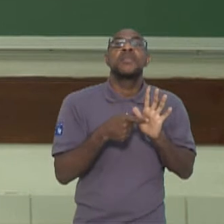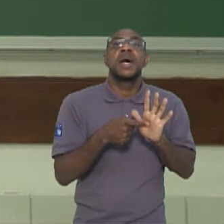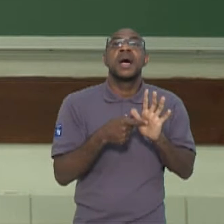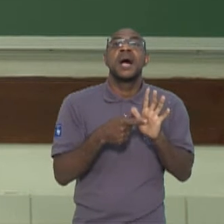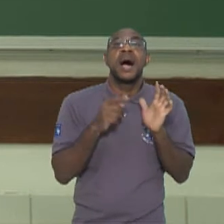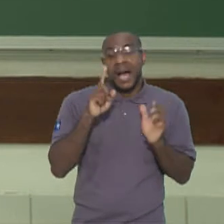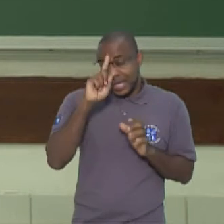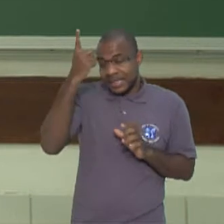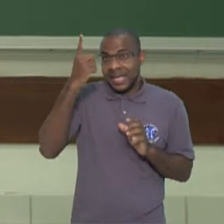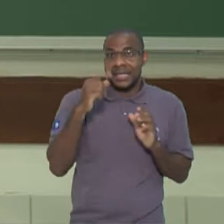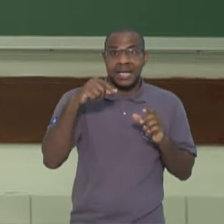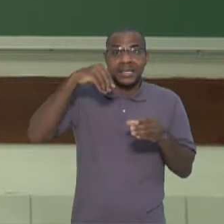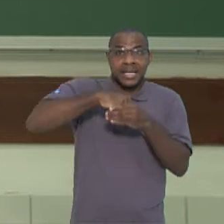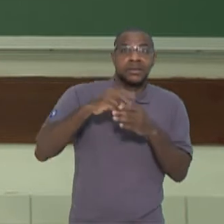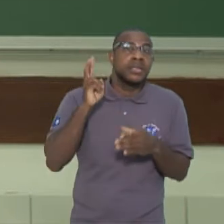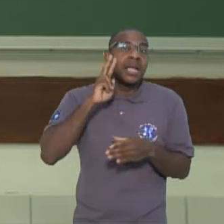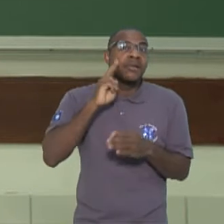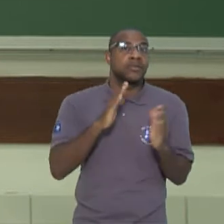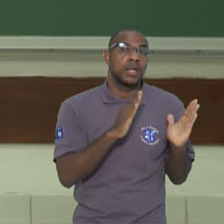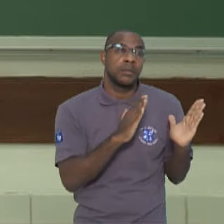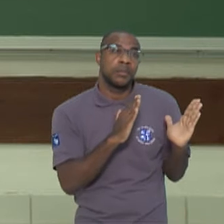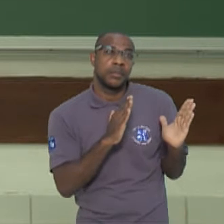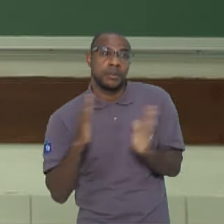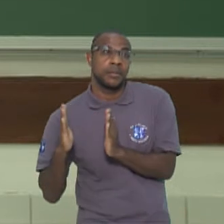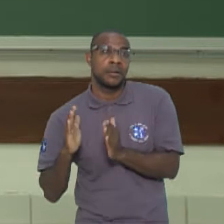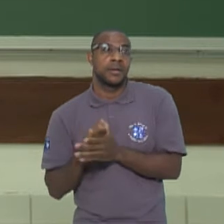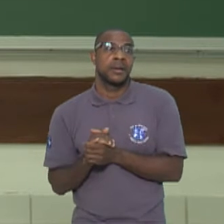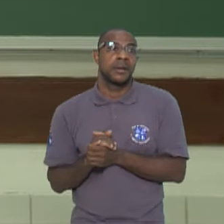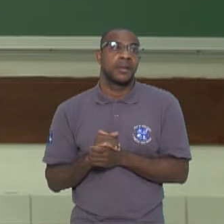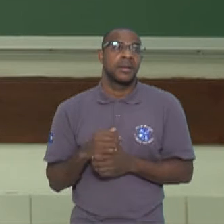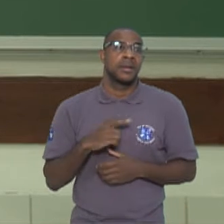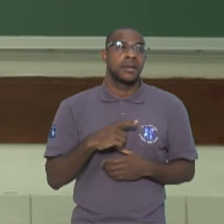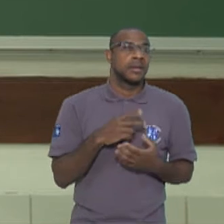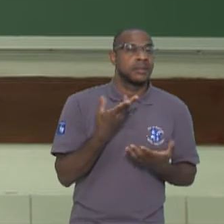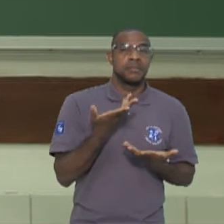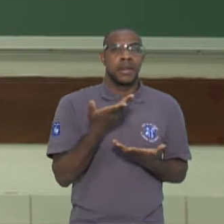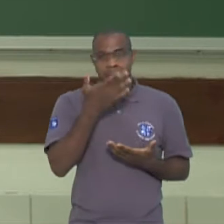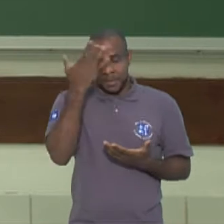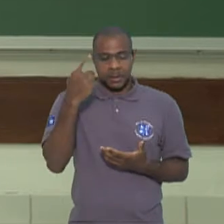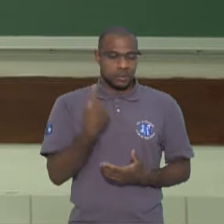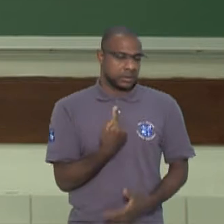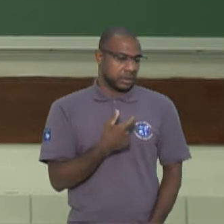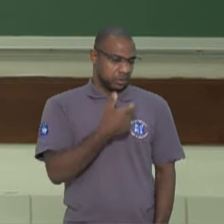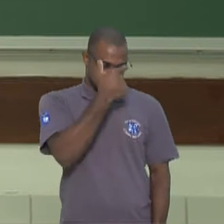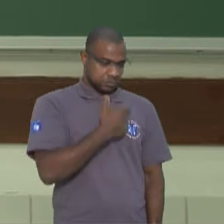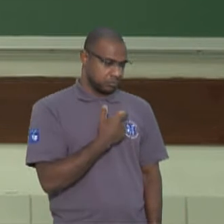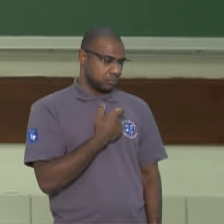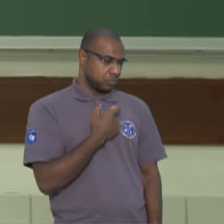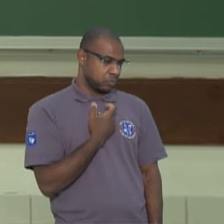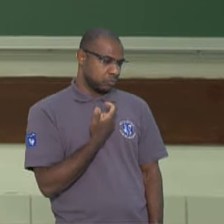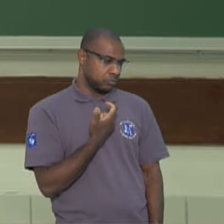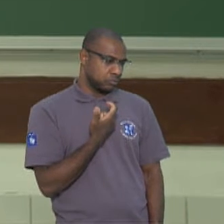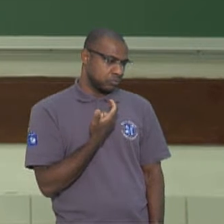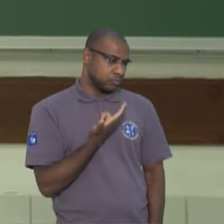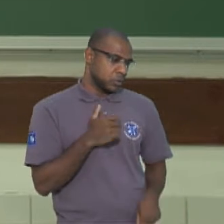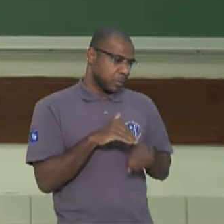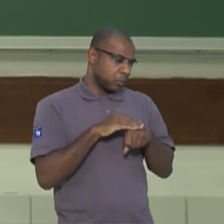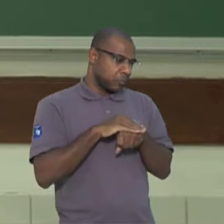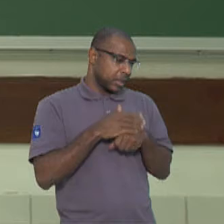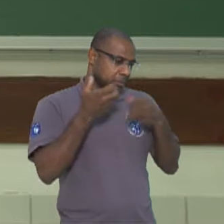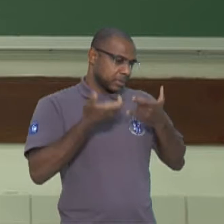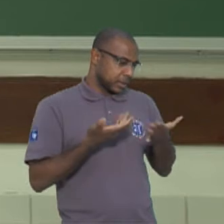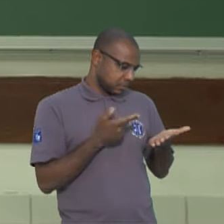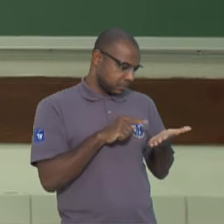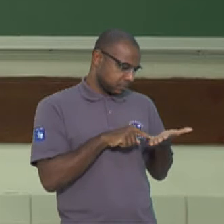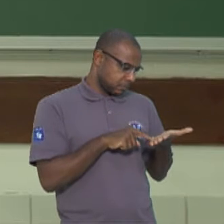história. Então vamos dizer, a pessoa tem uma pergunta, a pessoa tem um assunto a se trabalhar e aí ela vai elaborar o roteiro,